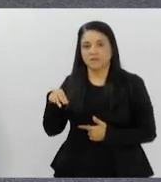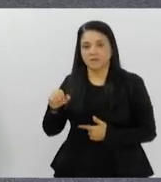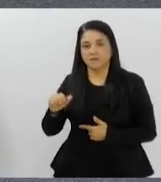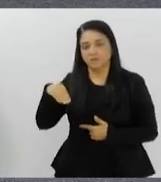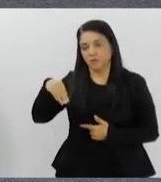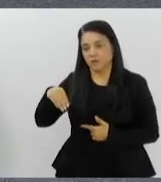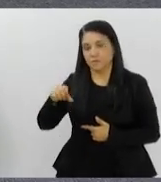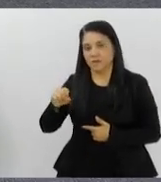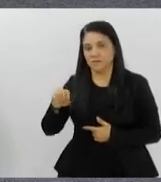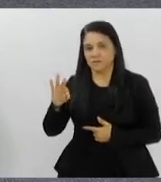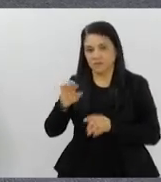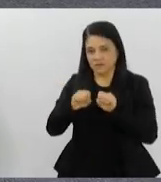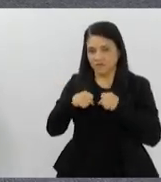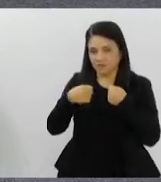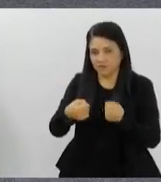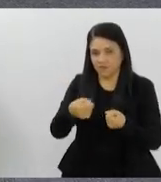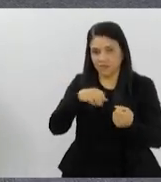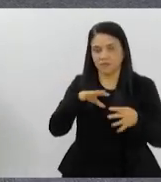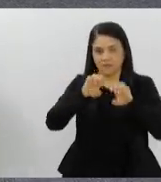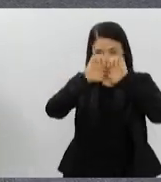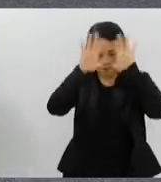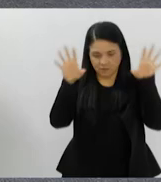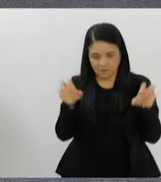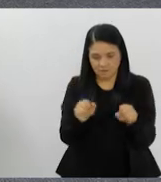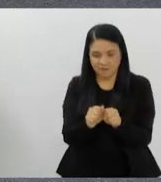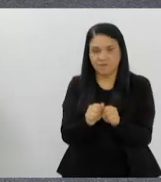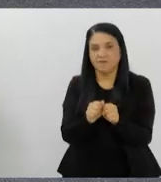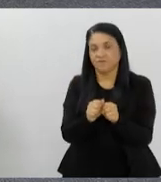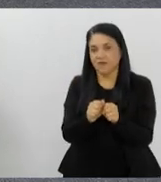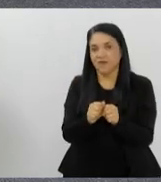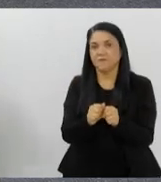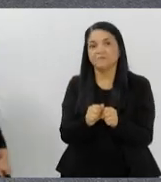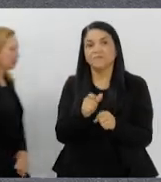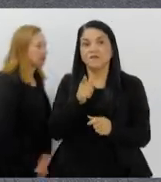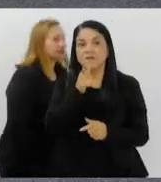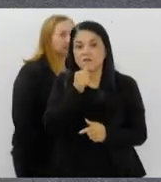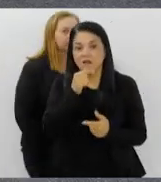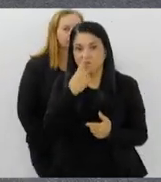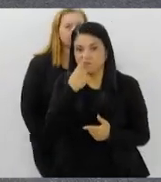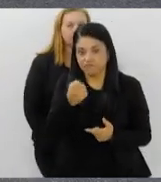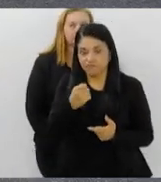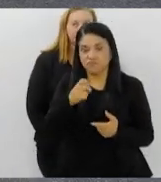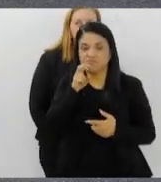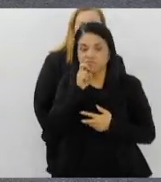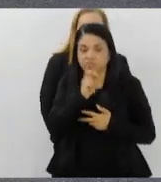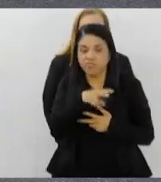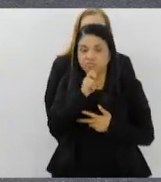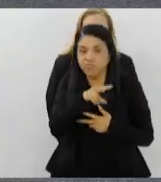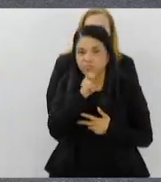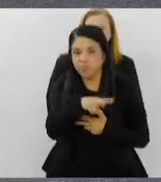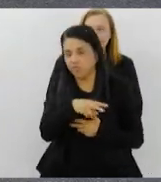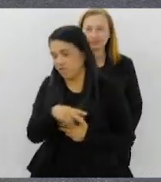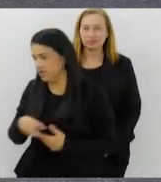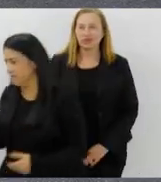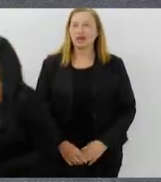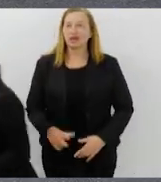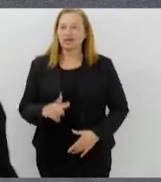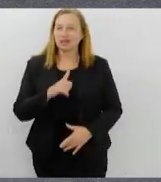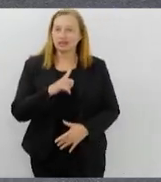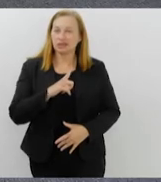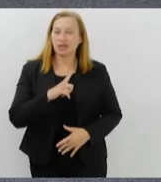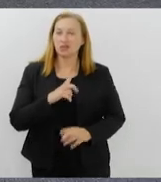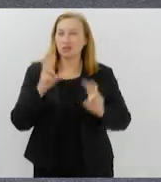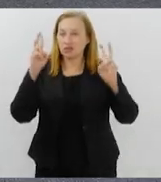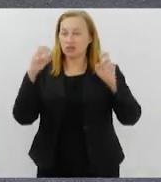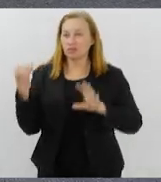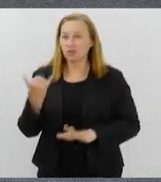e da agroecologia, essa água, às vezes, é contaminada também com os agrotóxicos. E isso tem uma questão